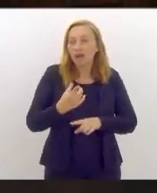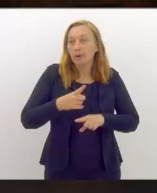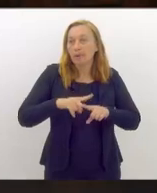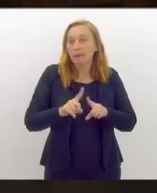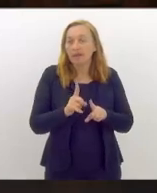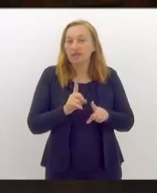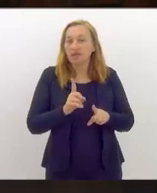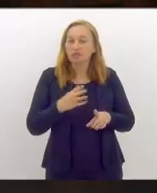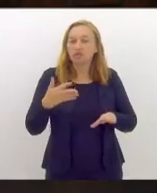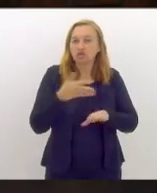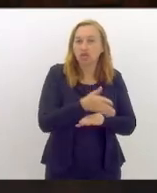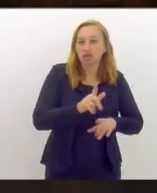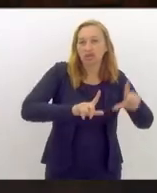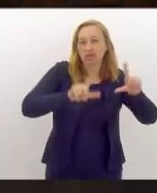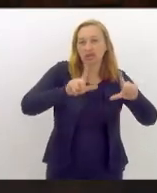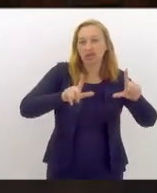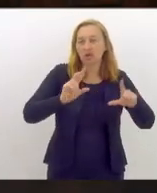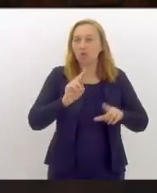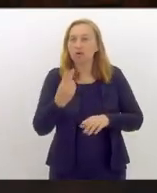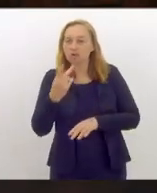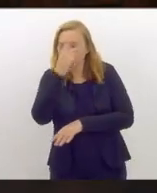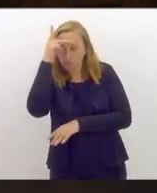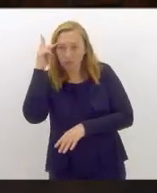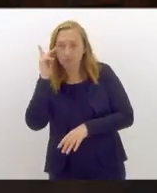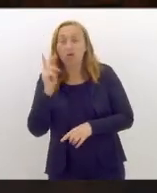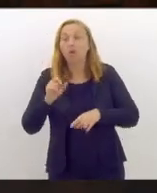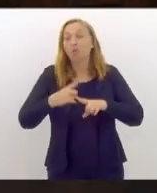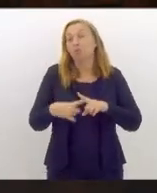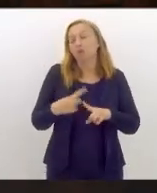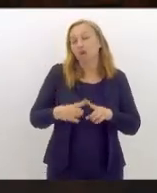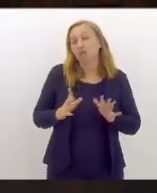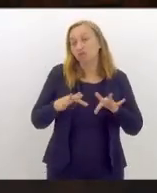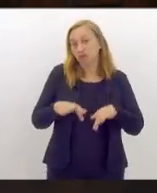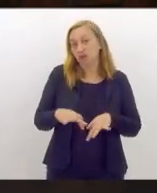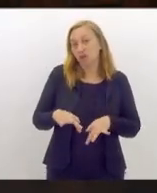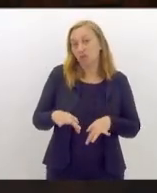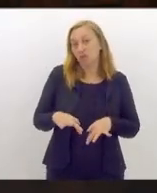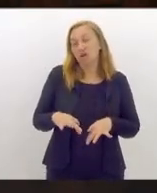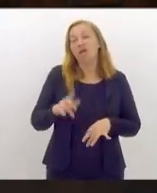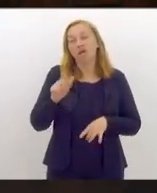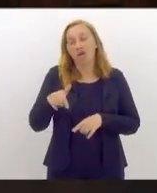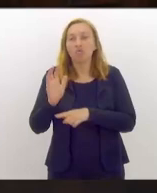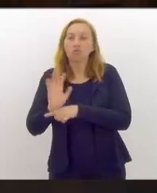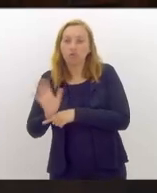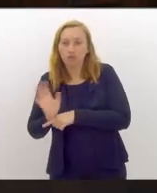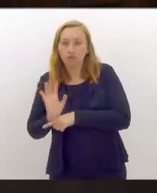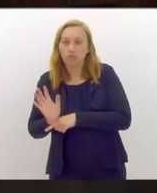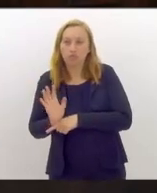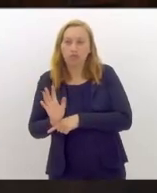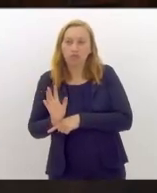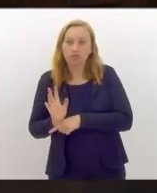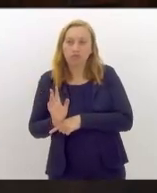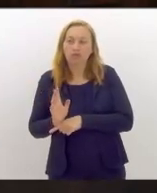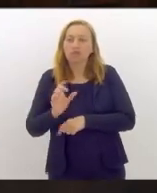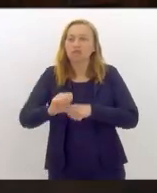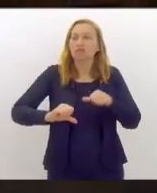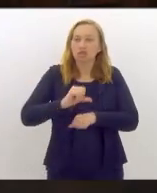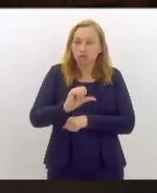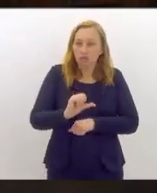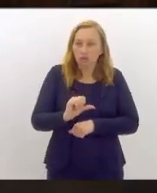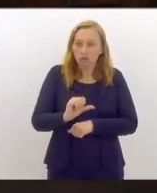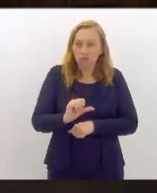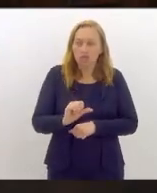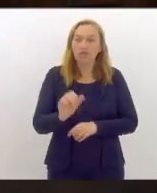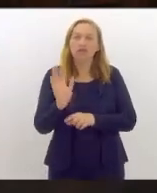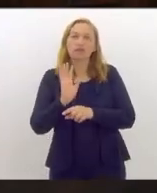chegue nas telas e não chega as pessoas porque no final das contas é assim que um filme ou que uma série se transforma efetivamente